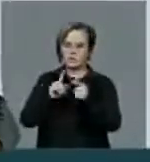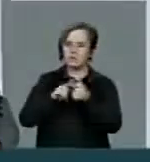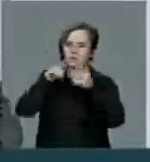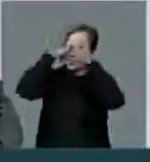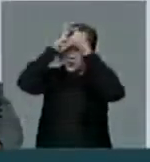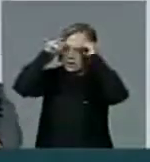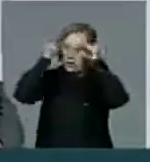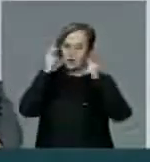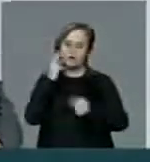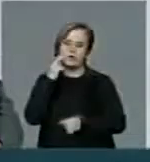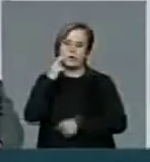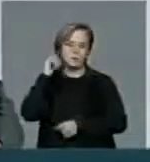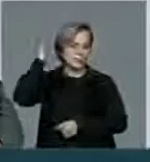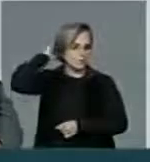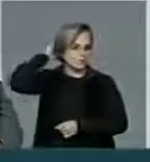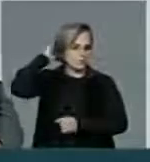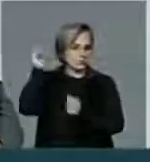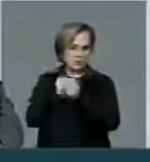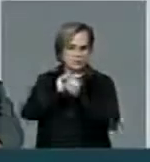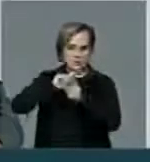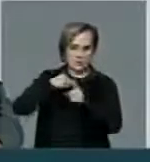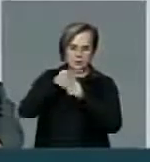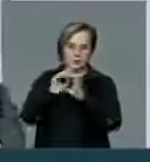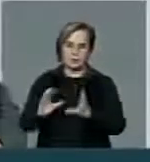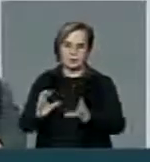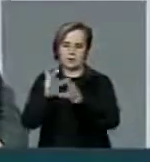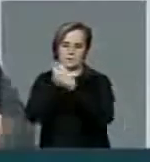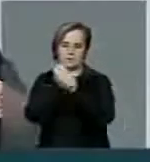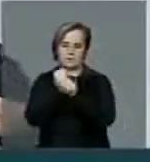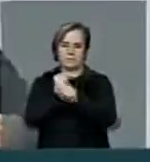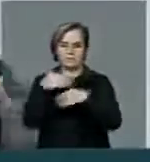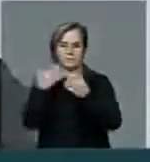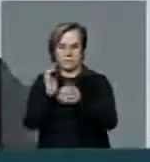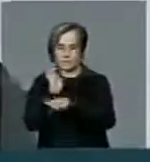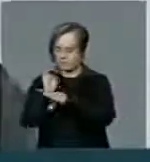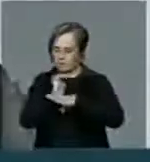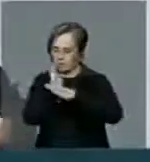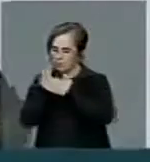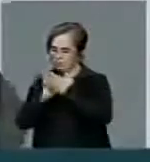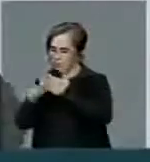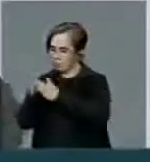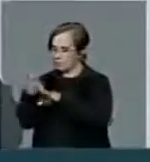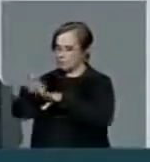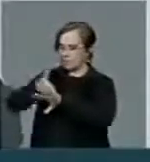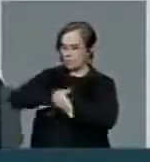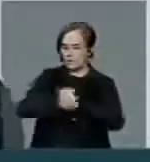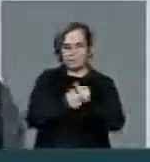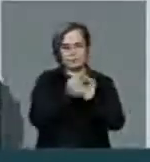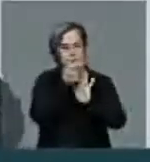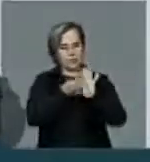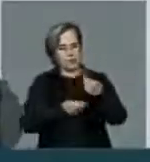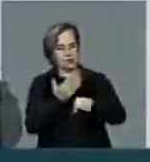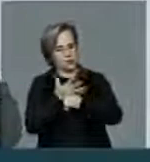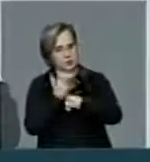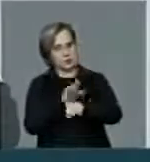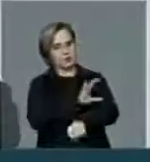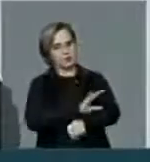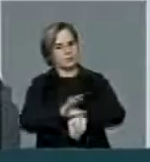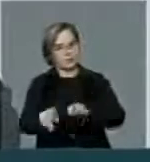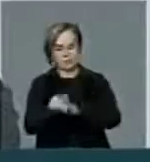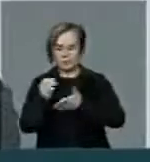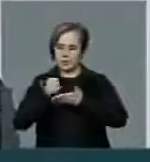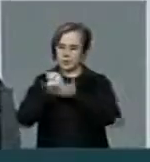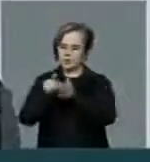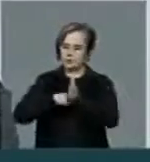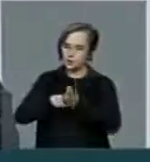Rondônia e Pará, que é a complementação do CAR. Ok? Esses estados entraram depois de processo de capacitação, ajuda de